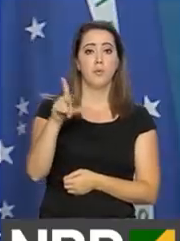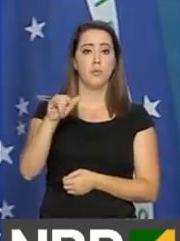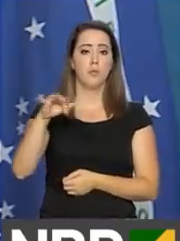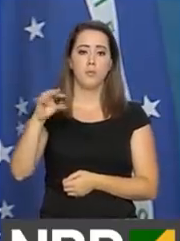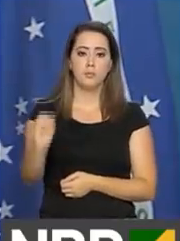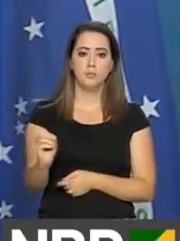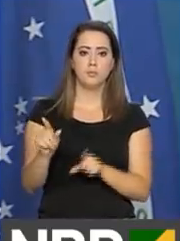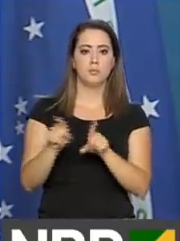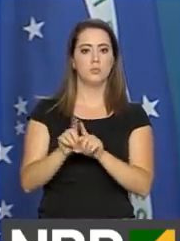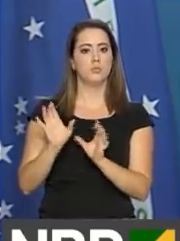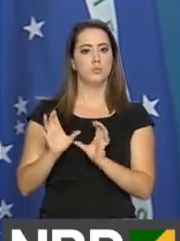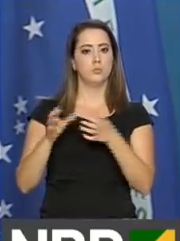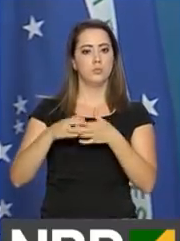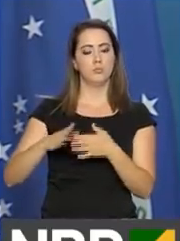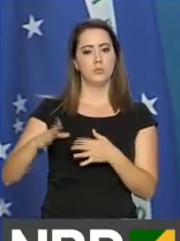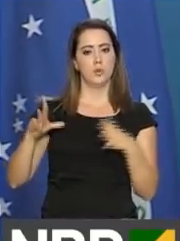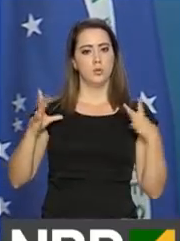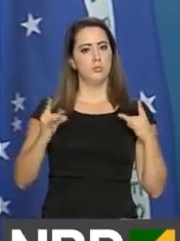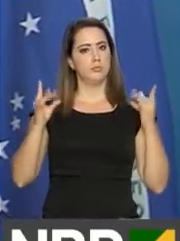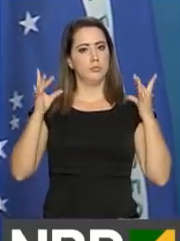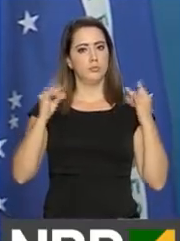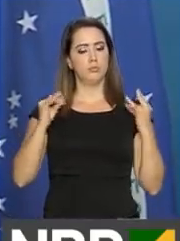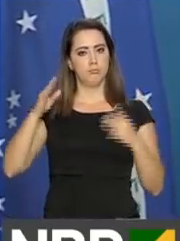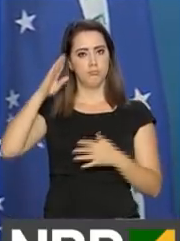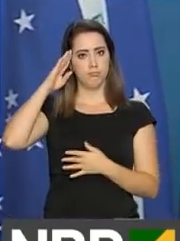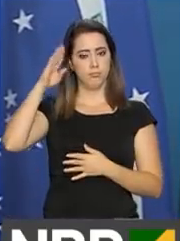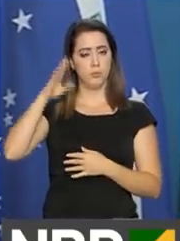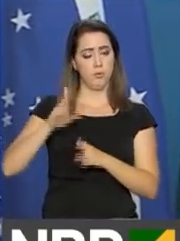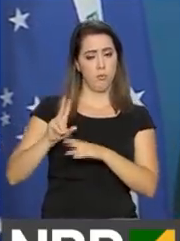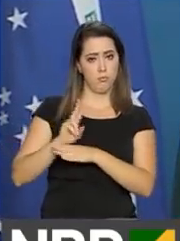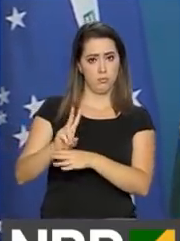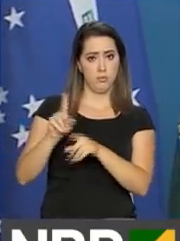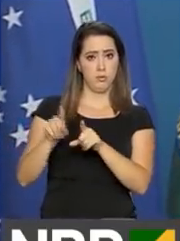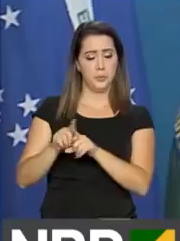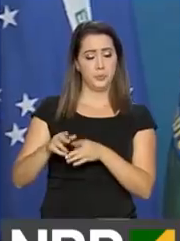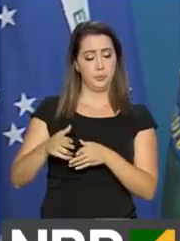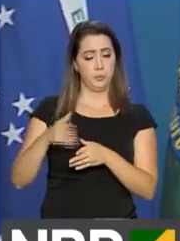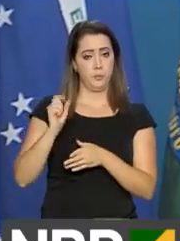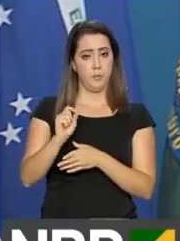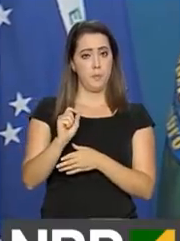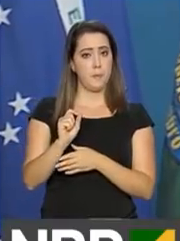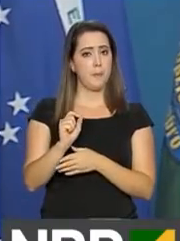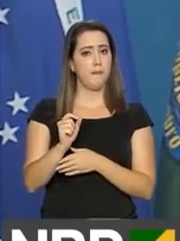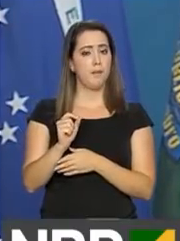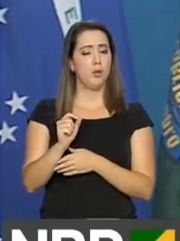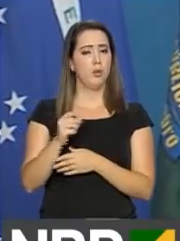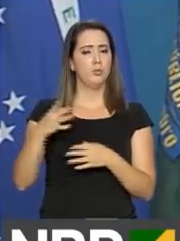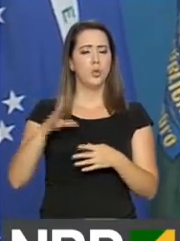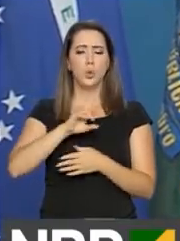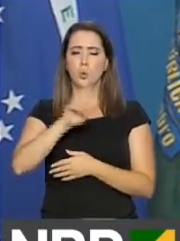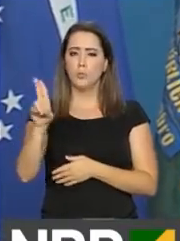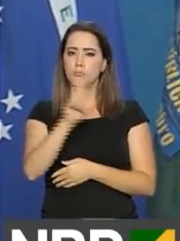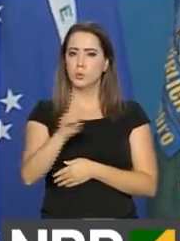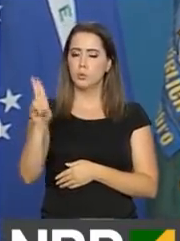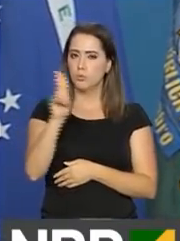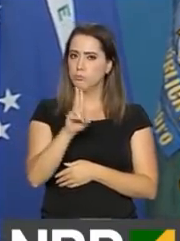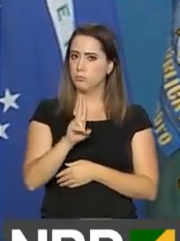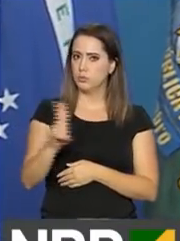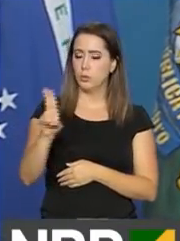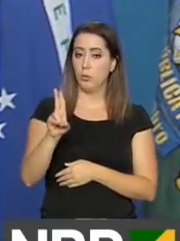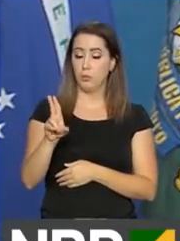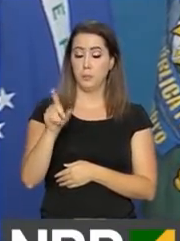o almirante de esquadra eu quis barbosa onde o chefe do estado maior da armada o brigadeiro-do-ar valdir golin